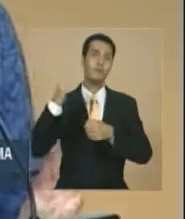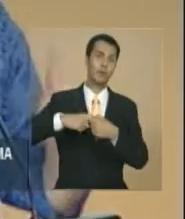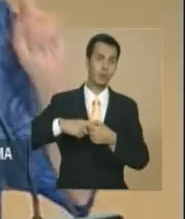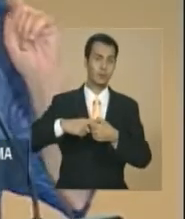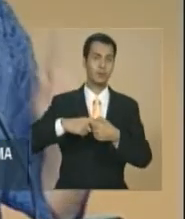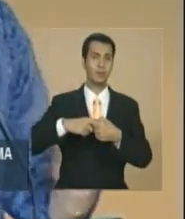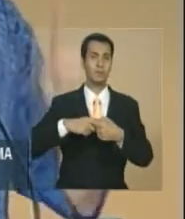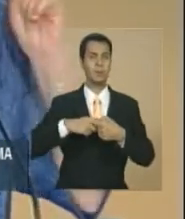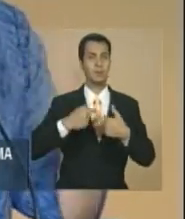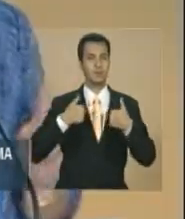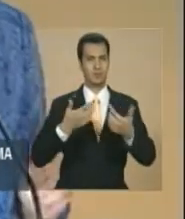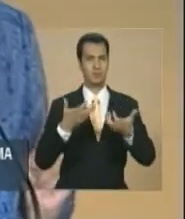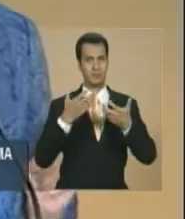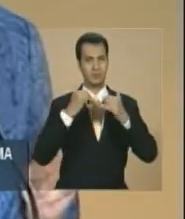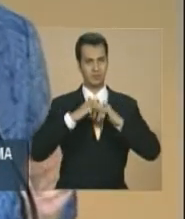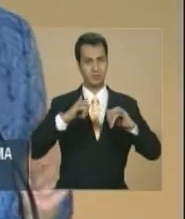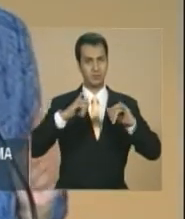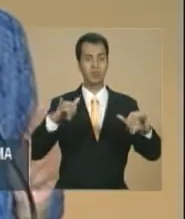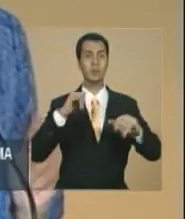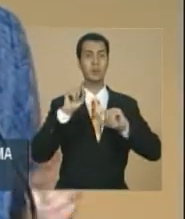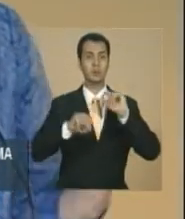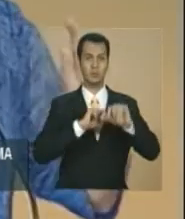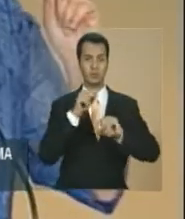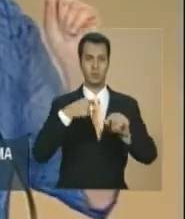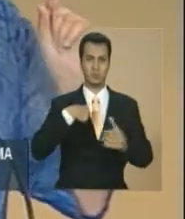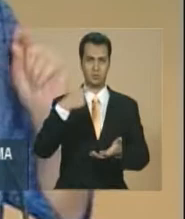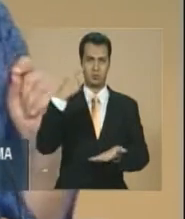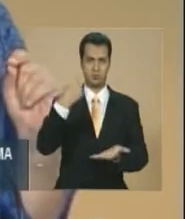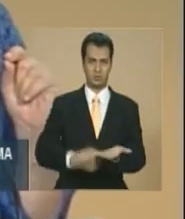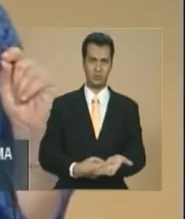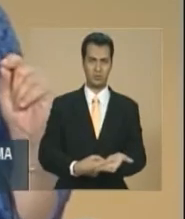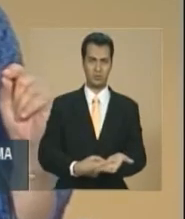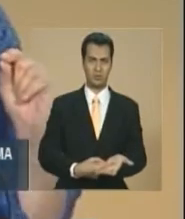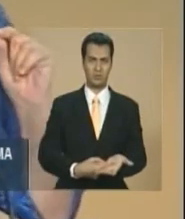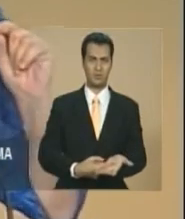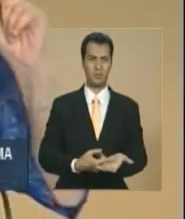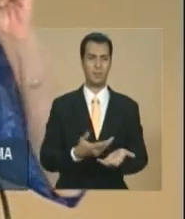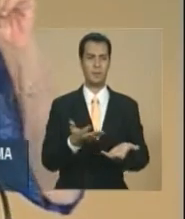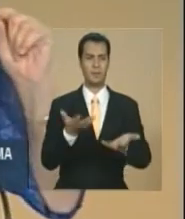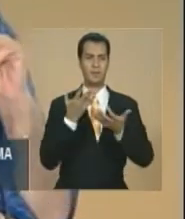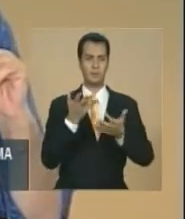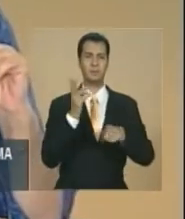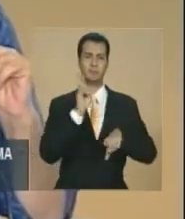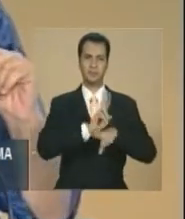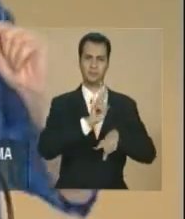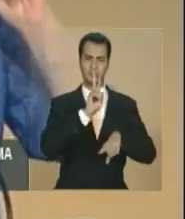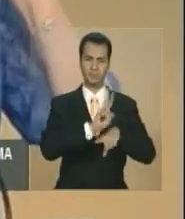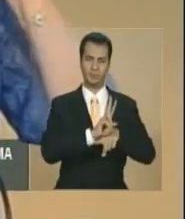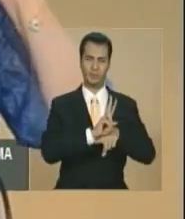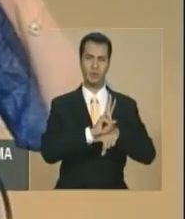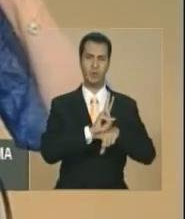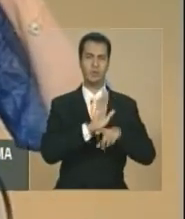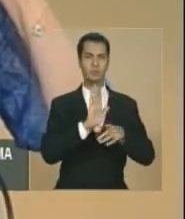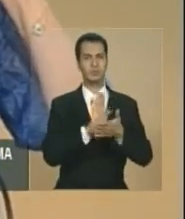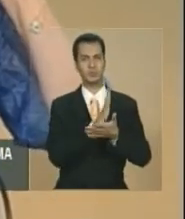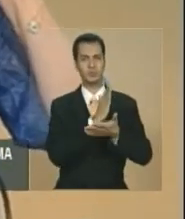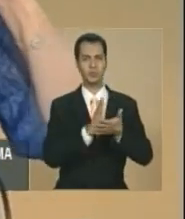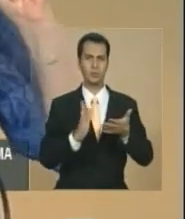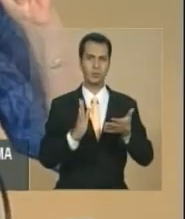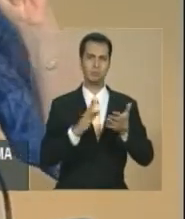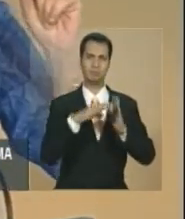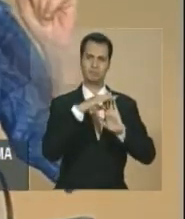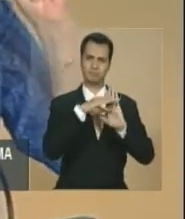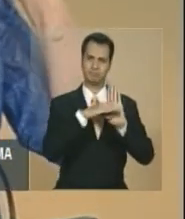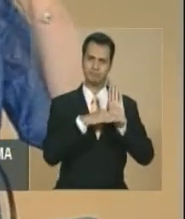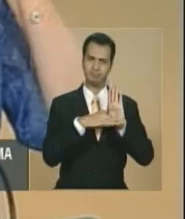E eu quero dizer que o meu compromisso com a proteção de princípios, que